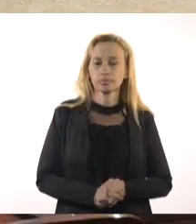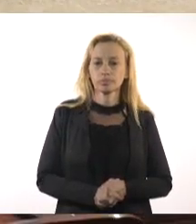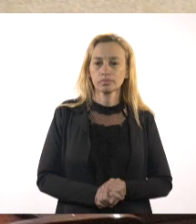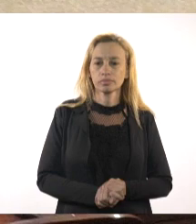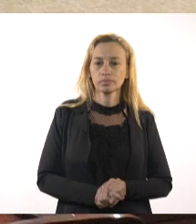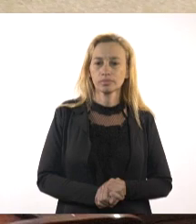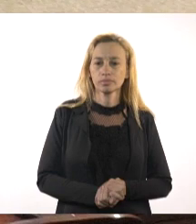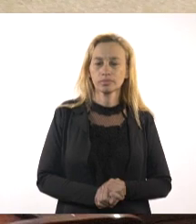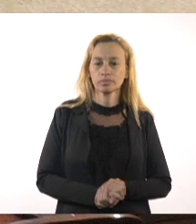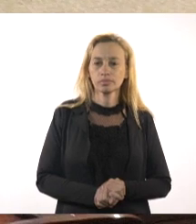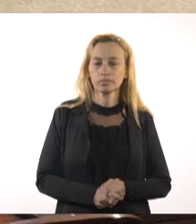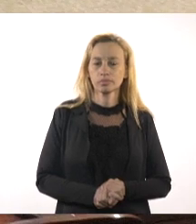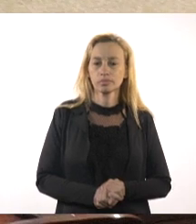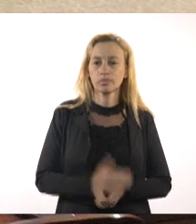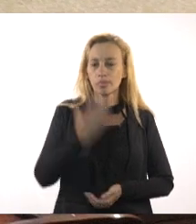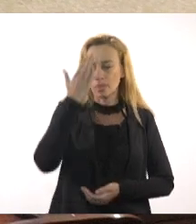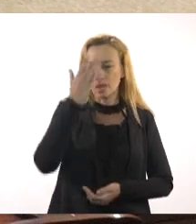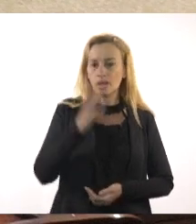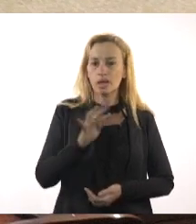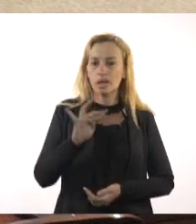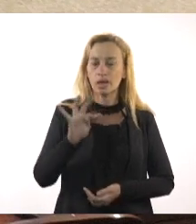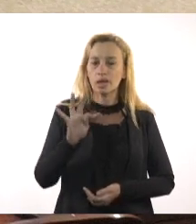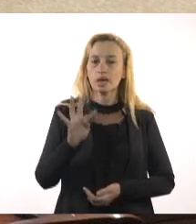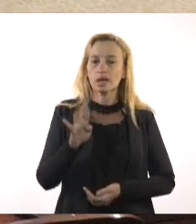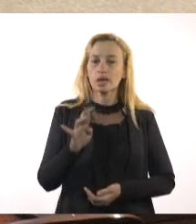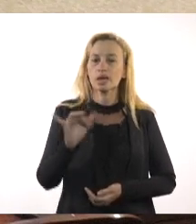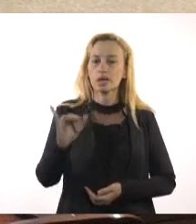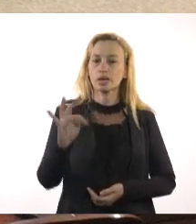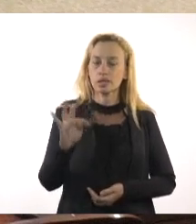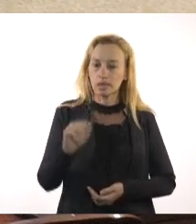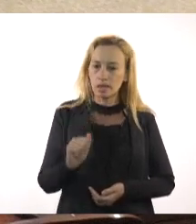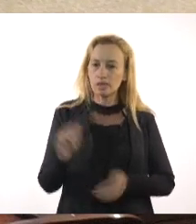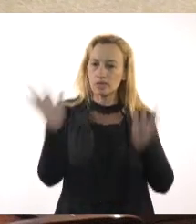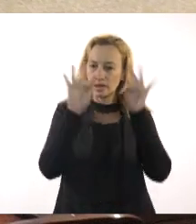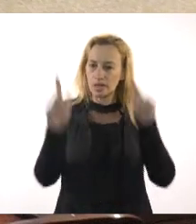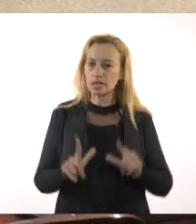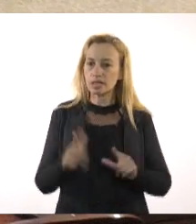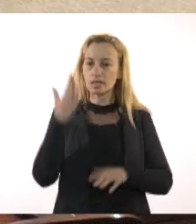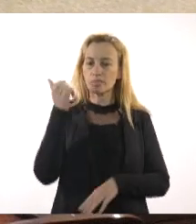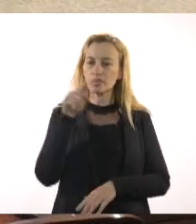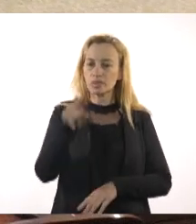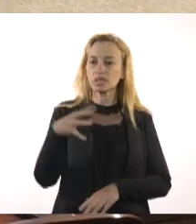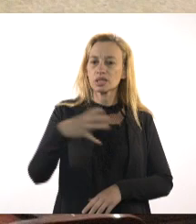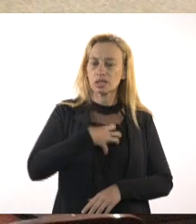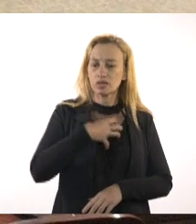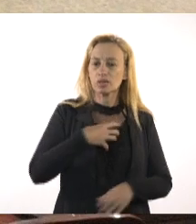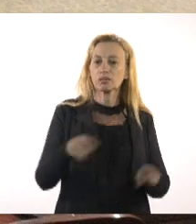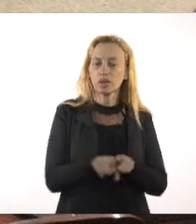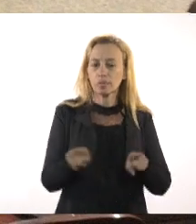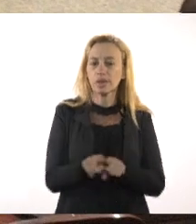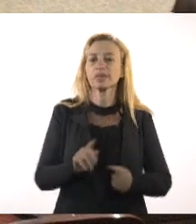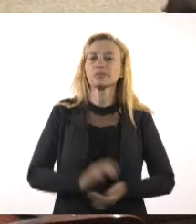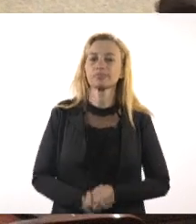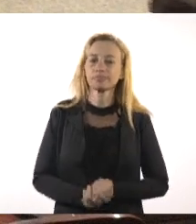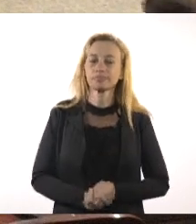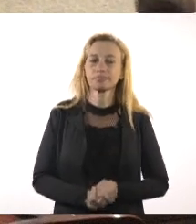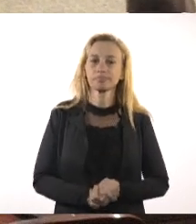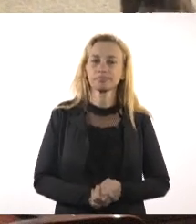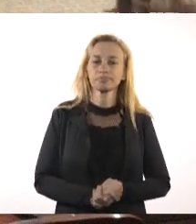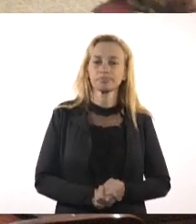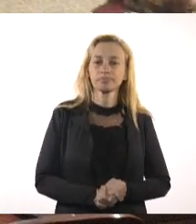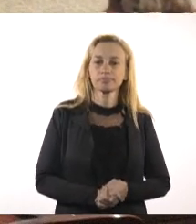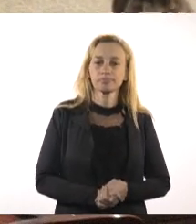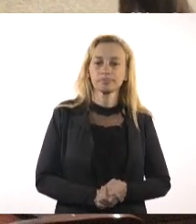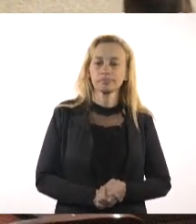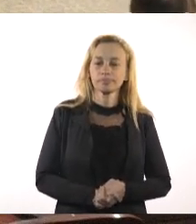Muito obrigado, Rita, pelo seu testemunho. Feliz de saber que você também é de Salvador, assim como a irmã Dulce. Então, é algo